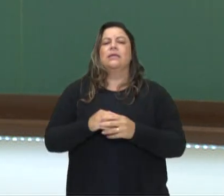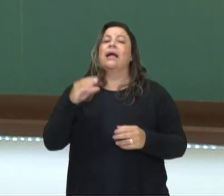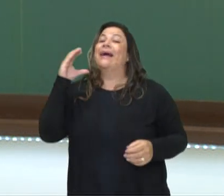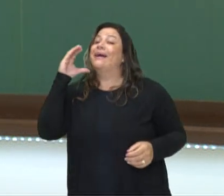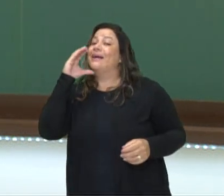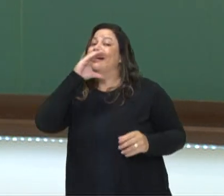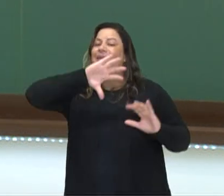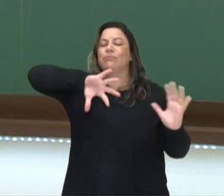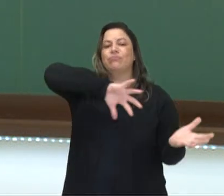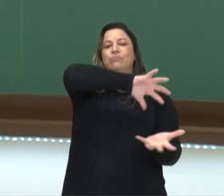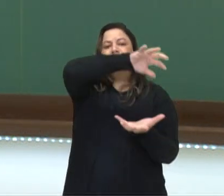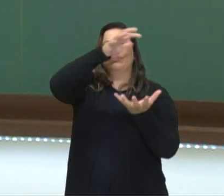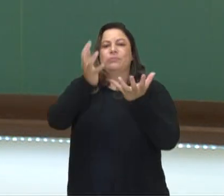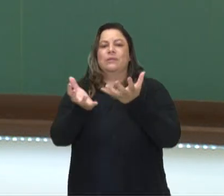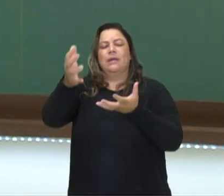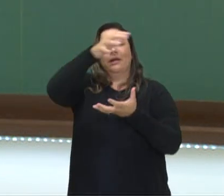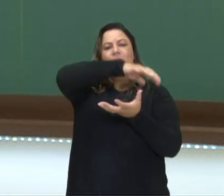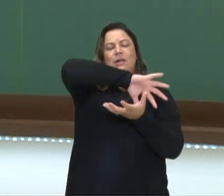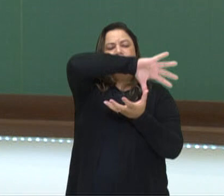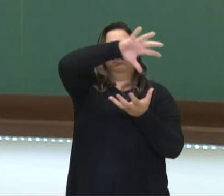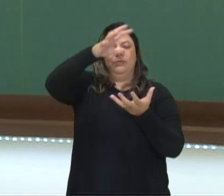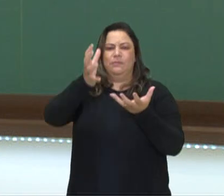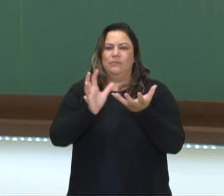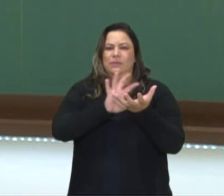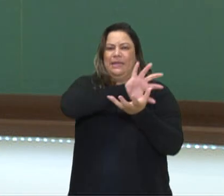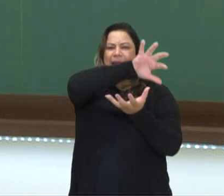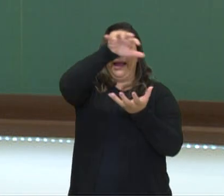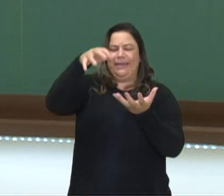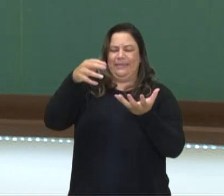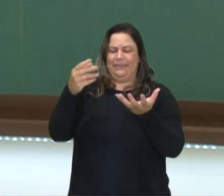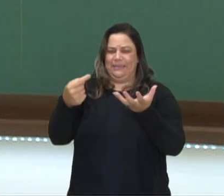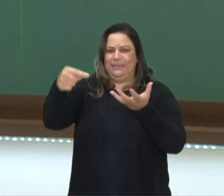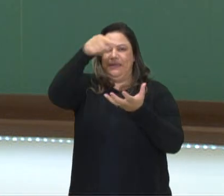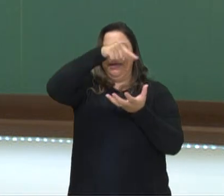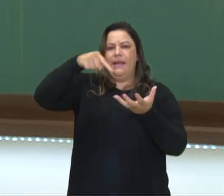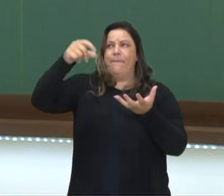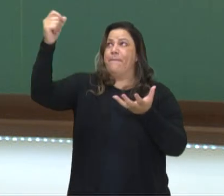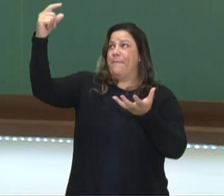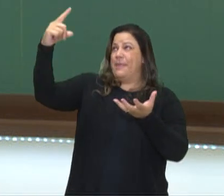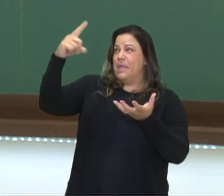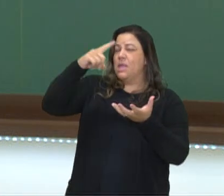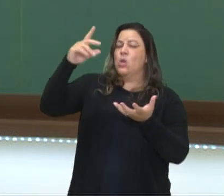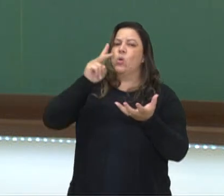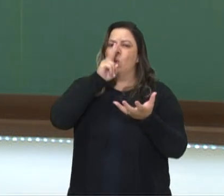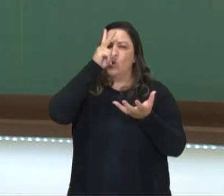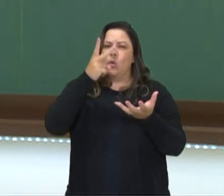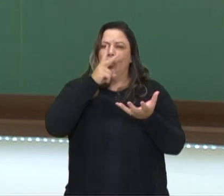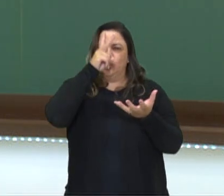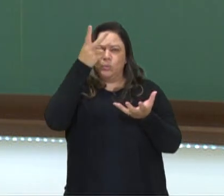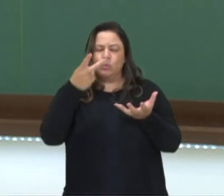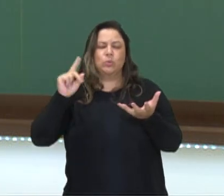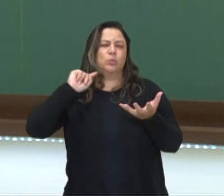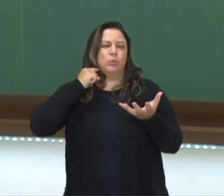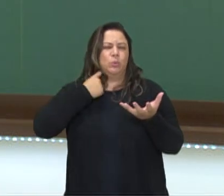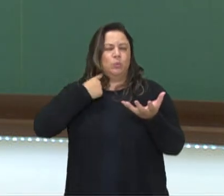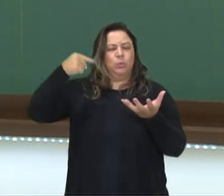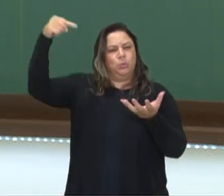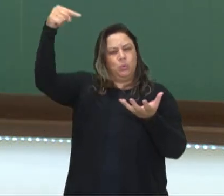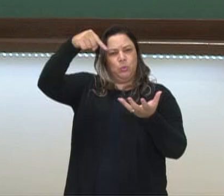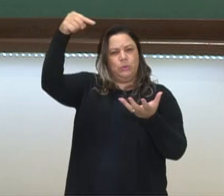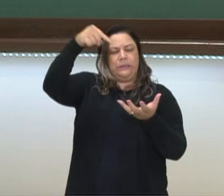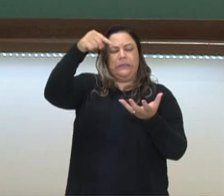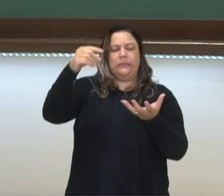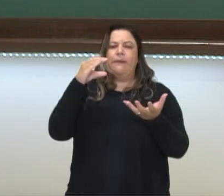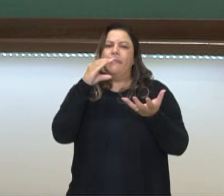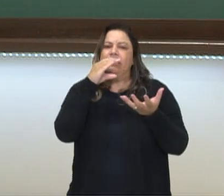a emissão de poluentes na atmosfera acaba contribuindo para o aumento da temperatura média do nosso planeta. E agora que a